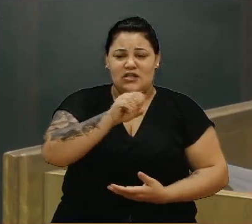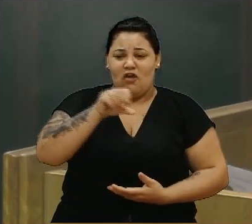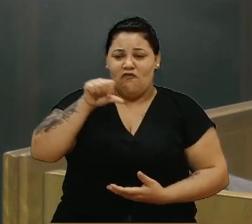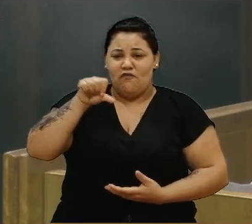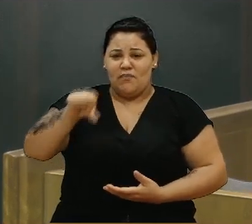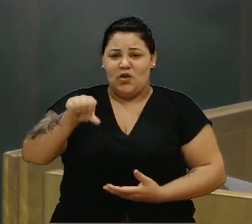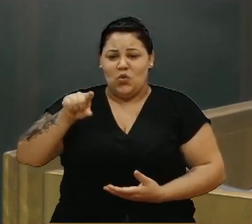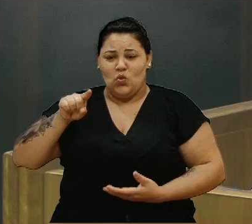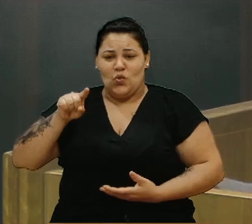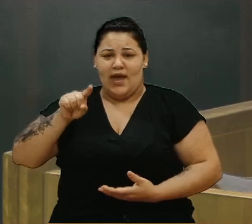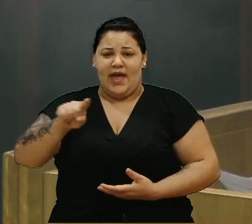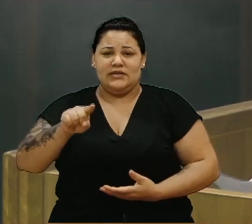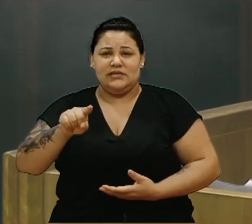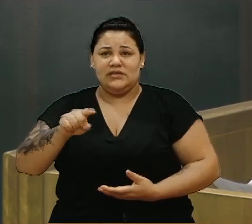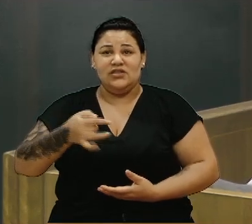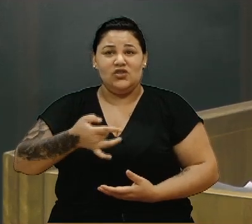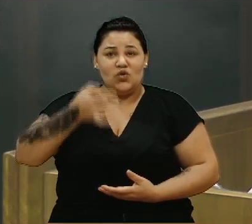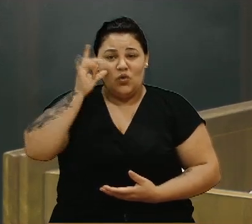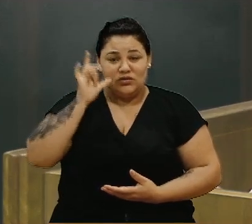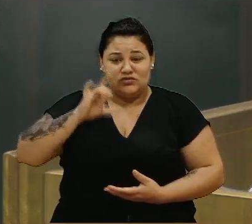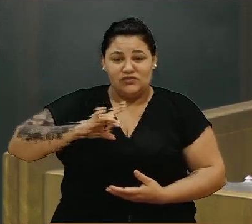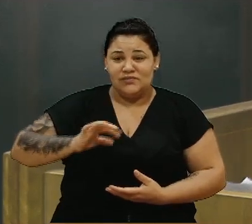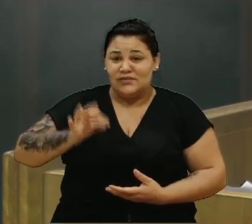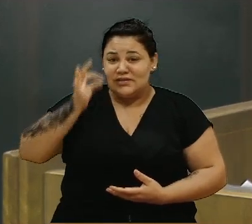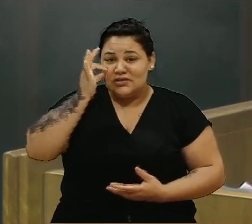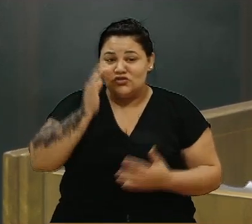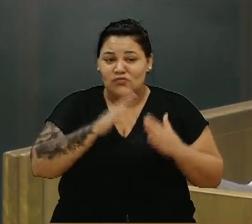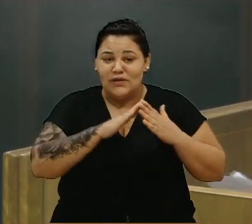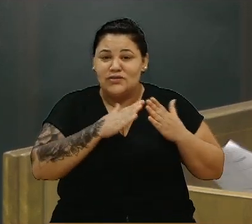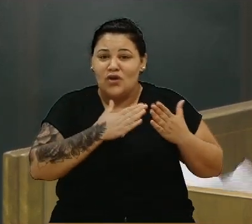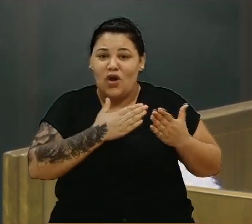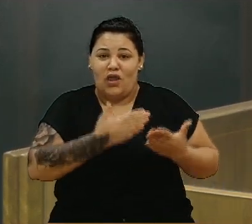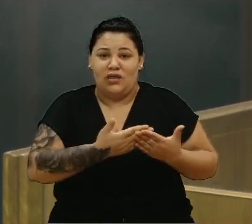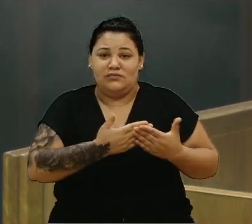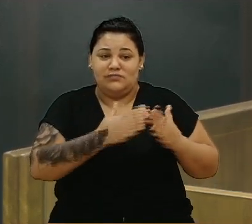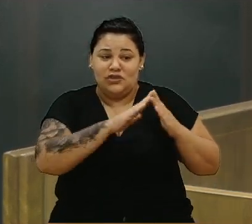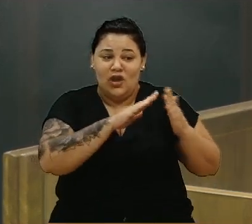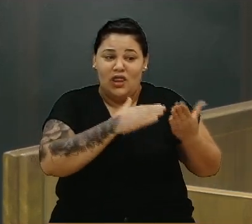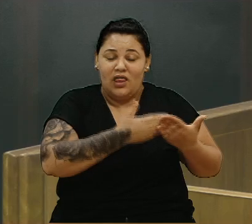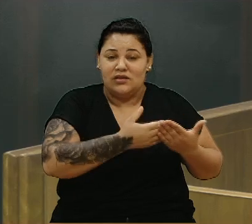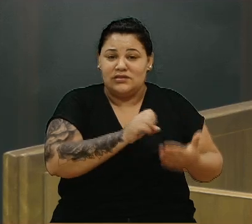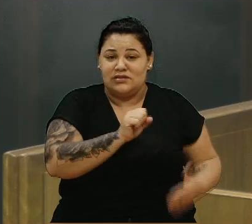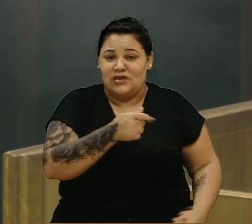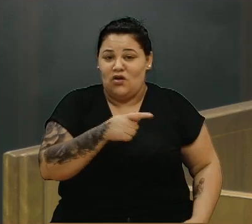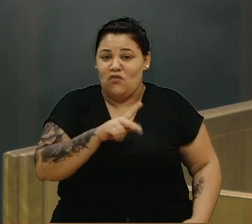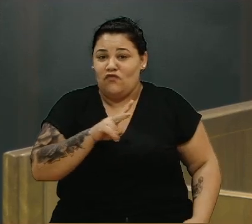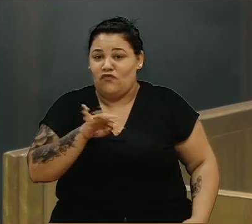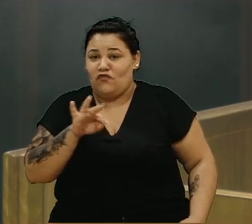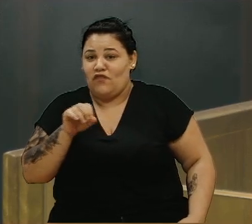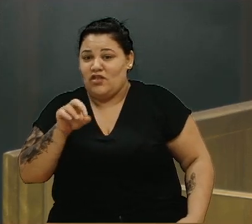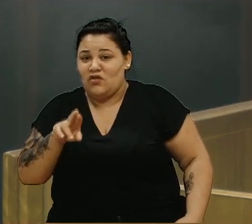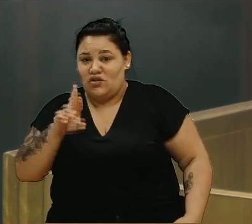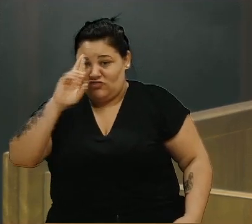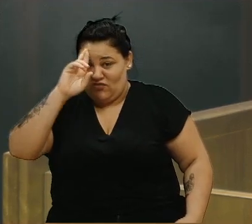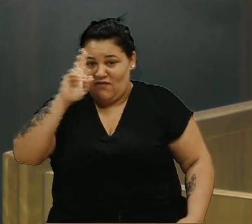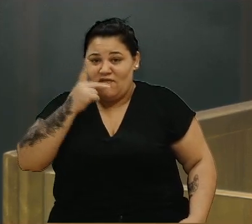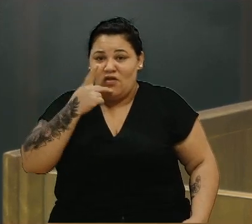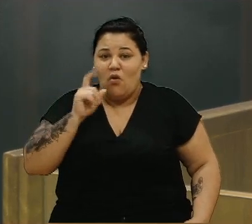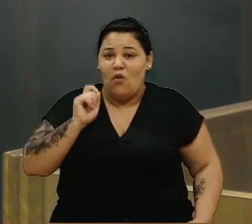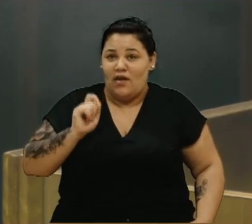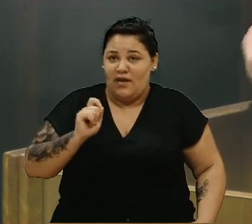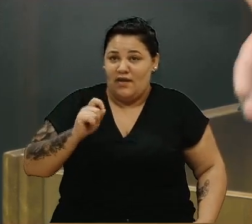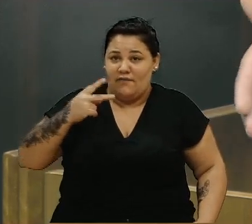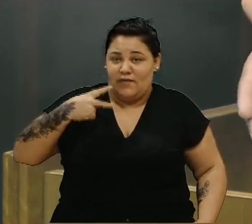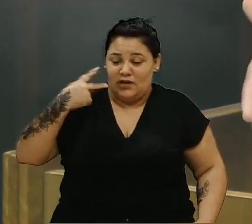E ontem eu tive que ir numa escola, no São Vítor, e a diretora falou assim, ó, vereador, eu preciso de 190 mil